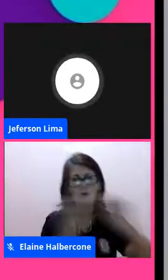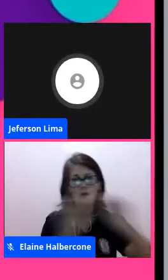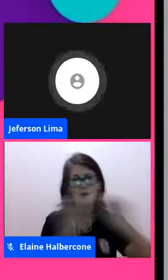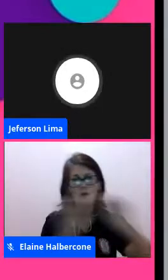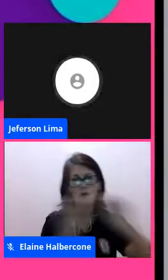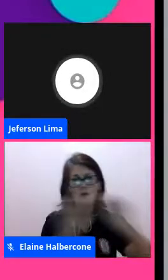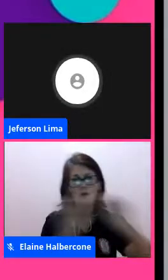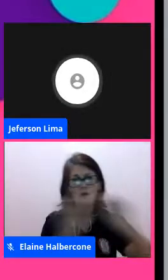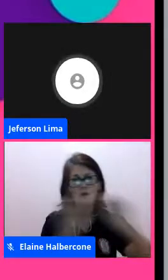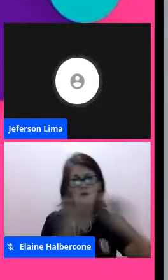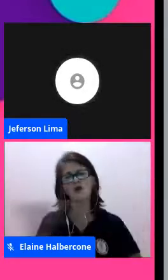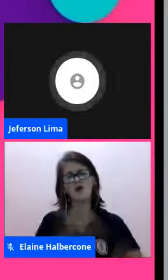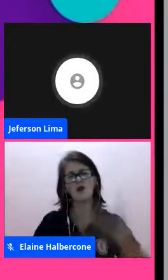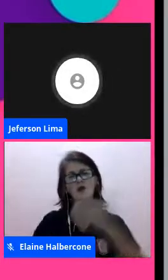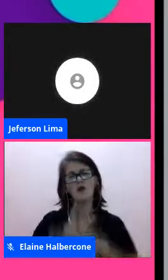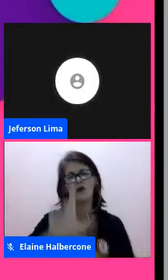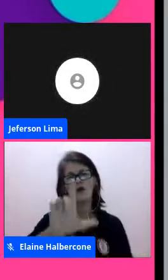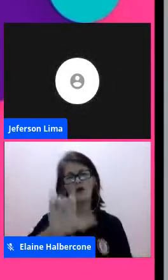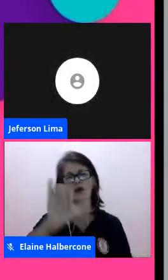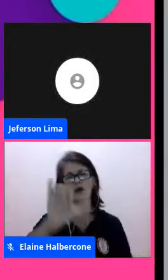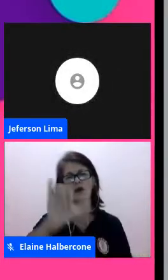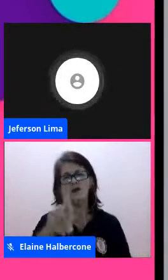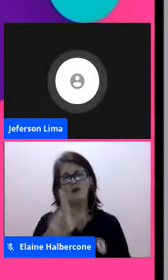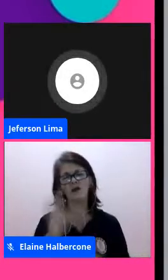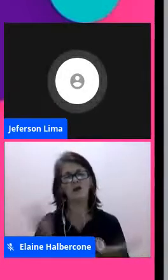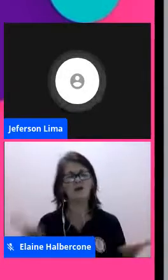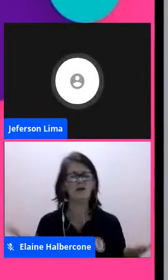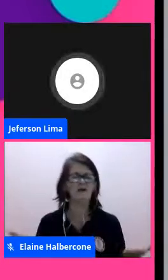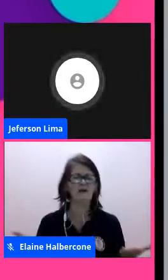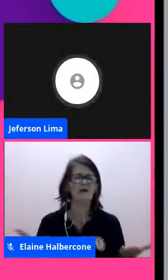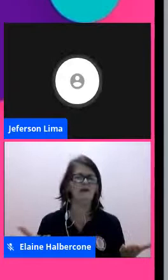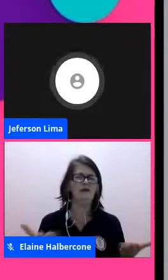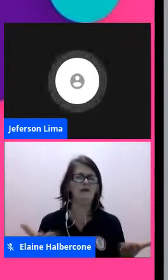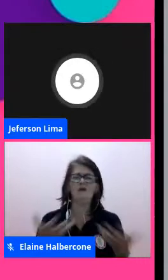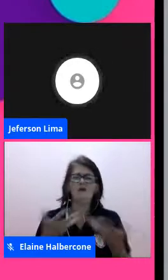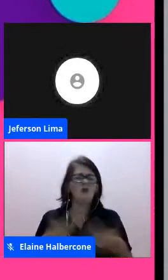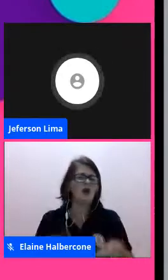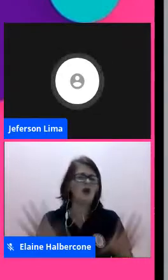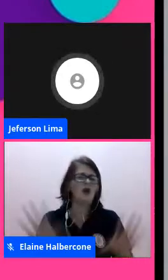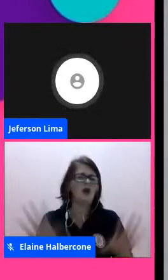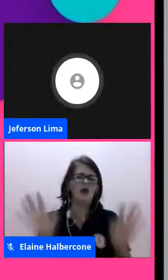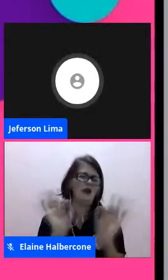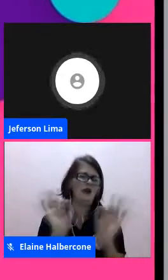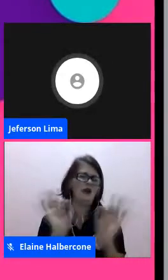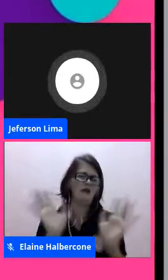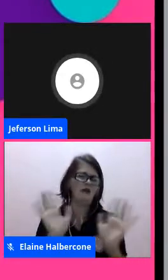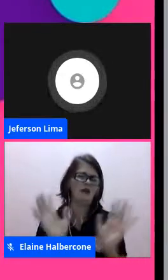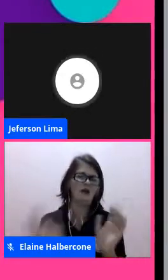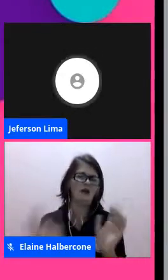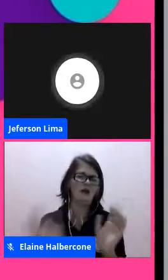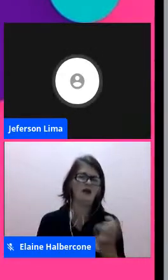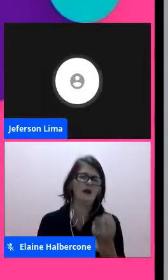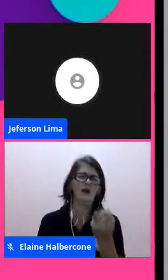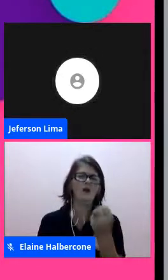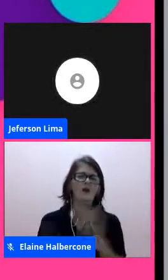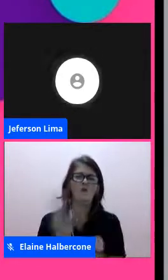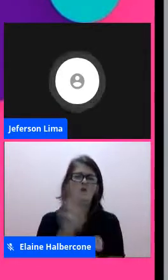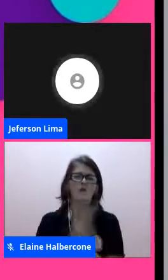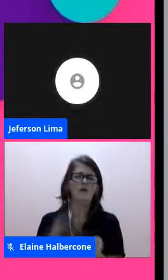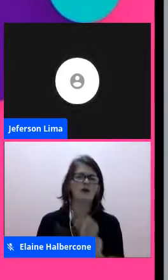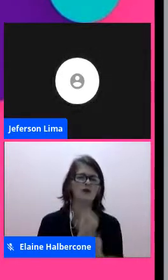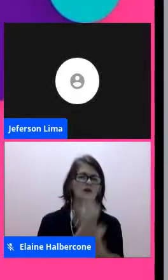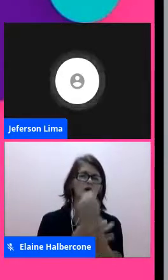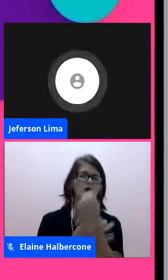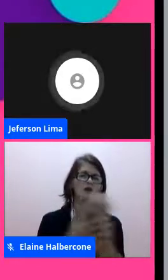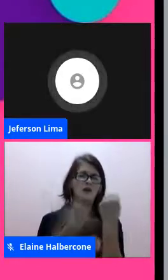até compartilhar um link com vocês aqui, vocês vão conseguir acessar esses dados. Mas não é isso que a gente quer. Não, não. A gente quer proteger a nossa informação. Essa informação é só minha,